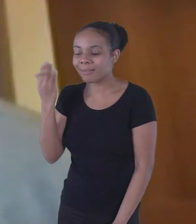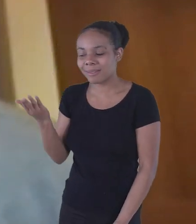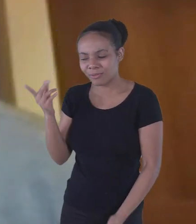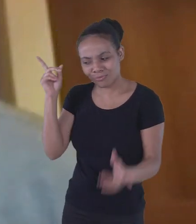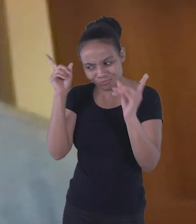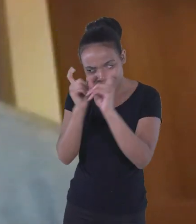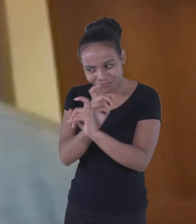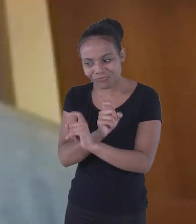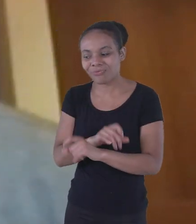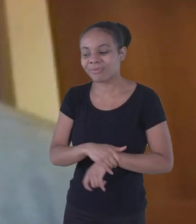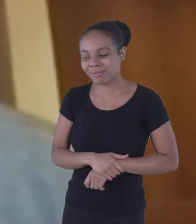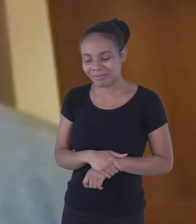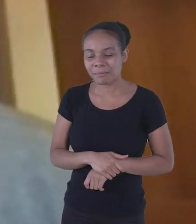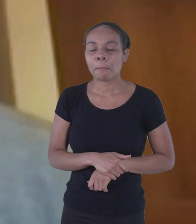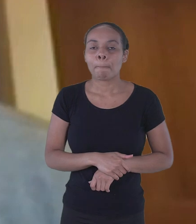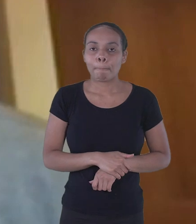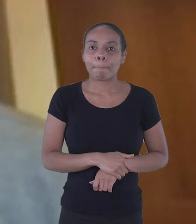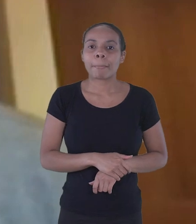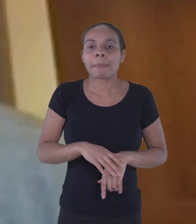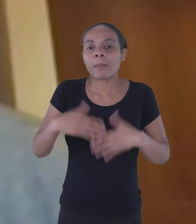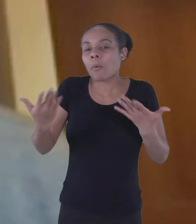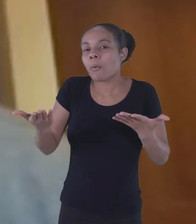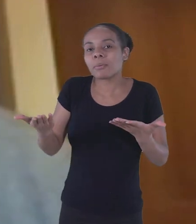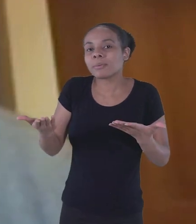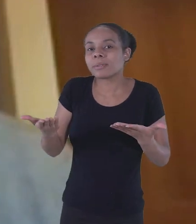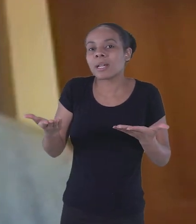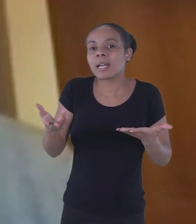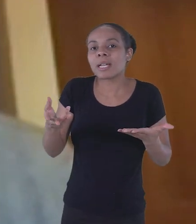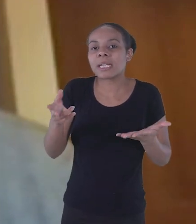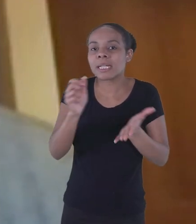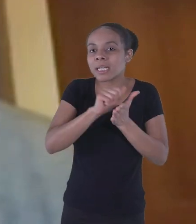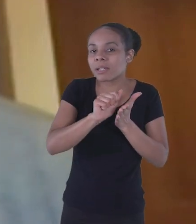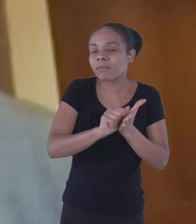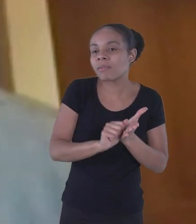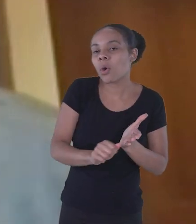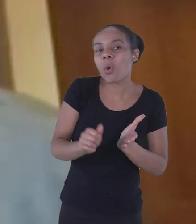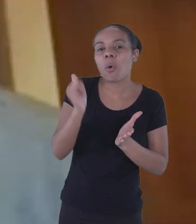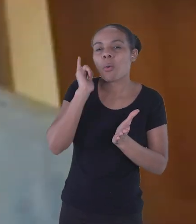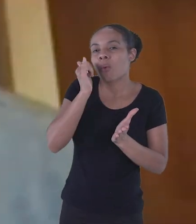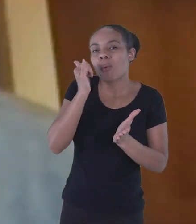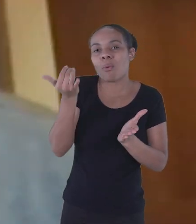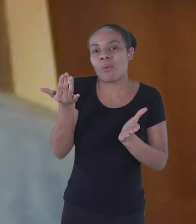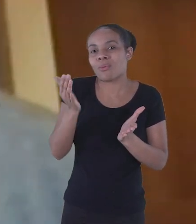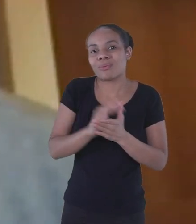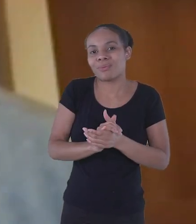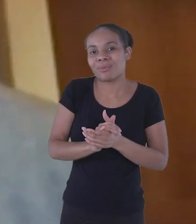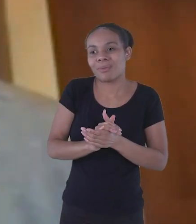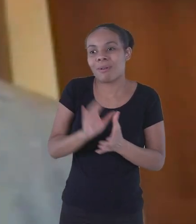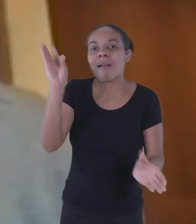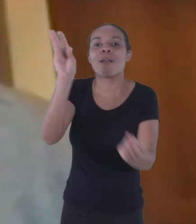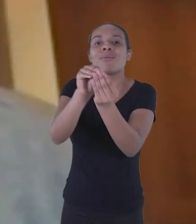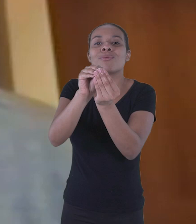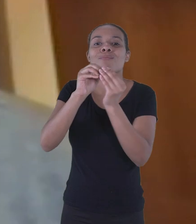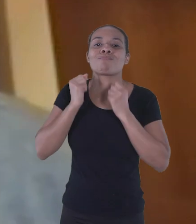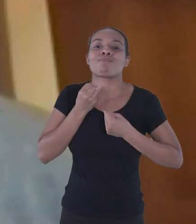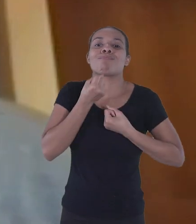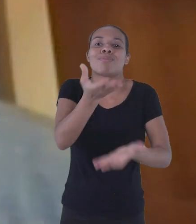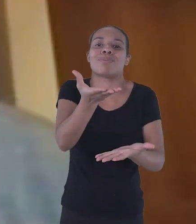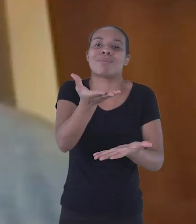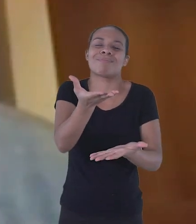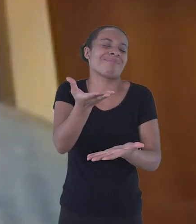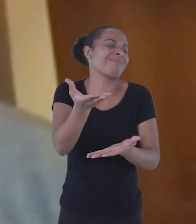Ou vai escrever um conto, uma crônica do Nelson Rodrigues. É ridículo. Tudo pode